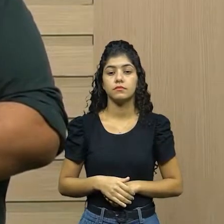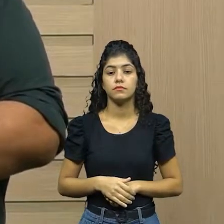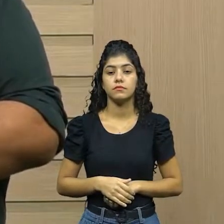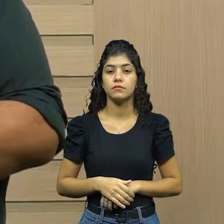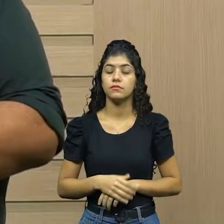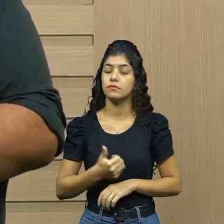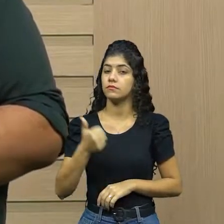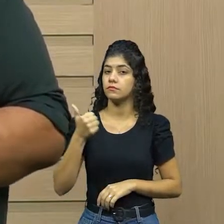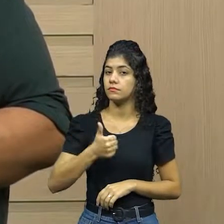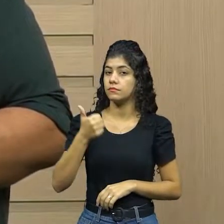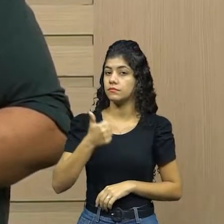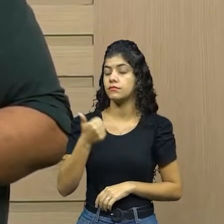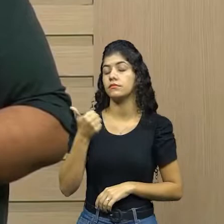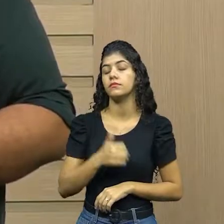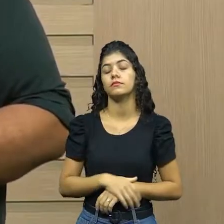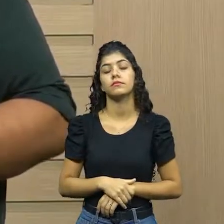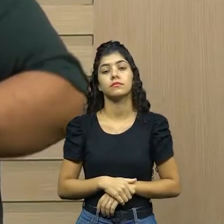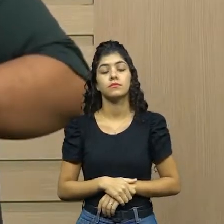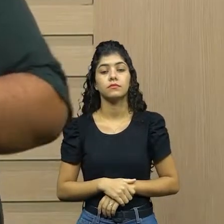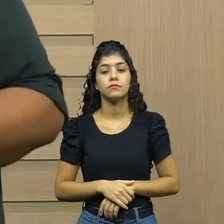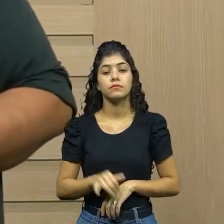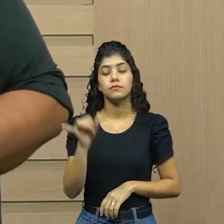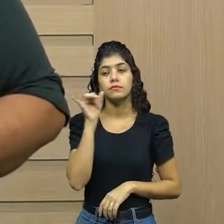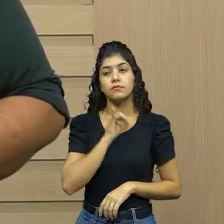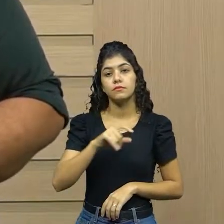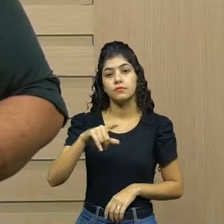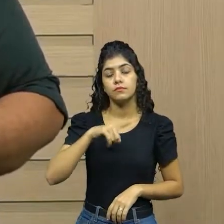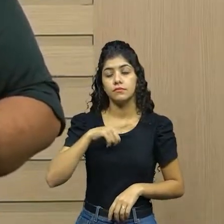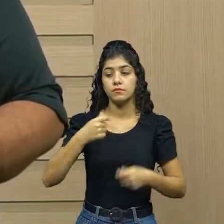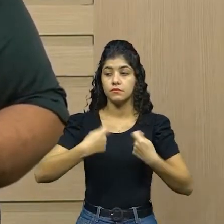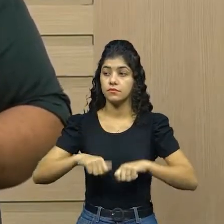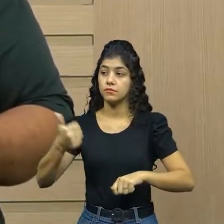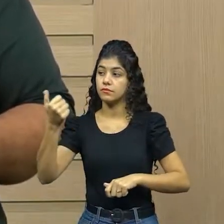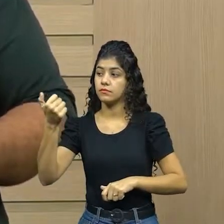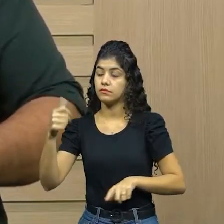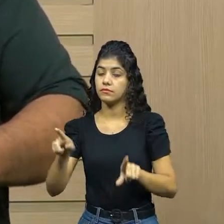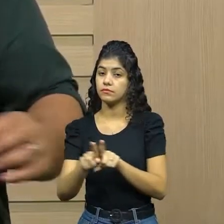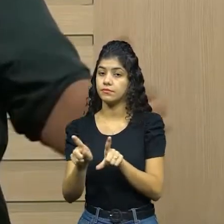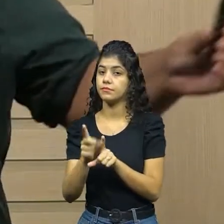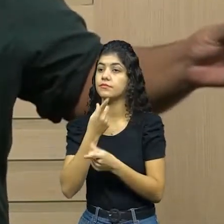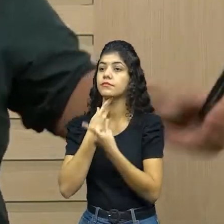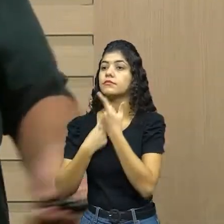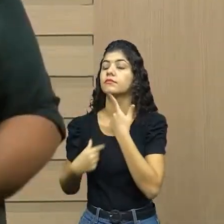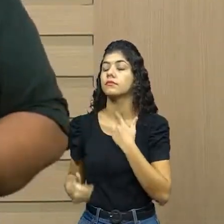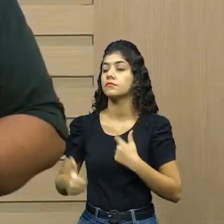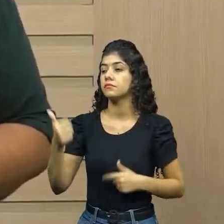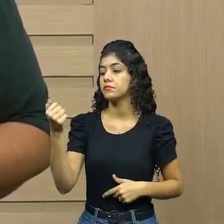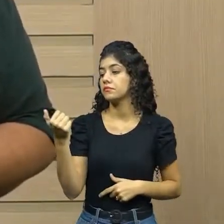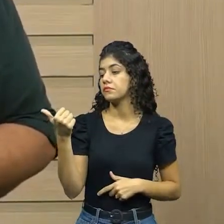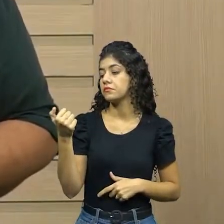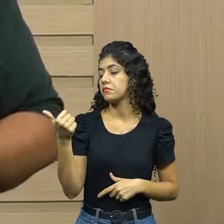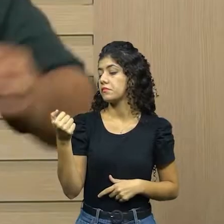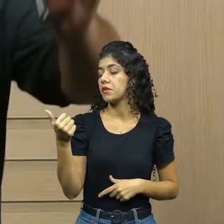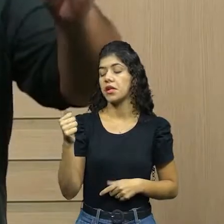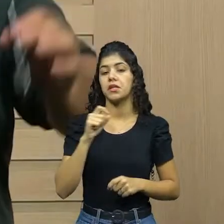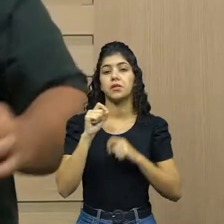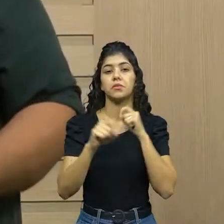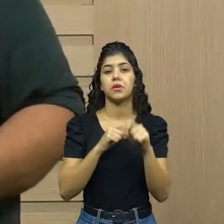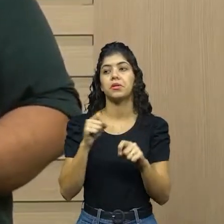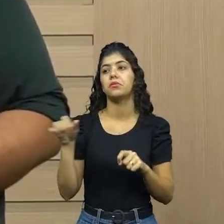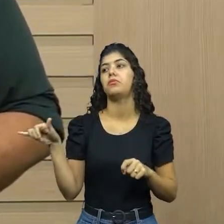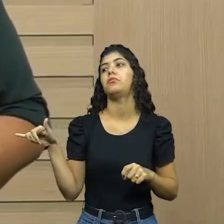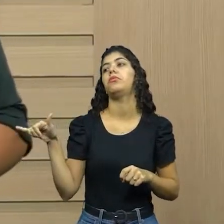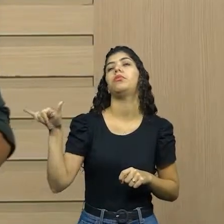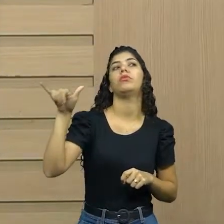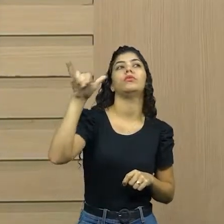ao primeiro ponto. Por exemplo, eu tenho necessidade dessa caneta, mas eu tenho desejo de comprar uma caneta que voa. Vou